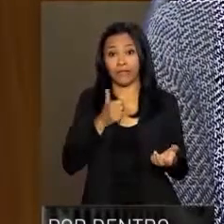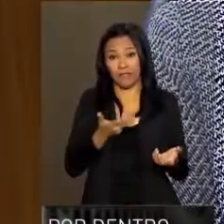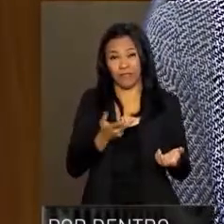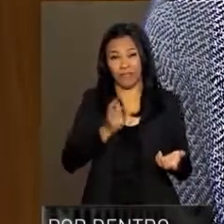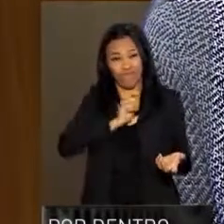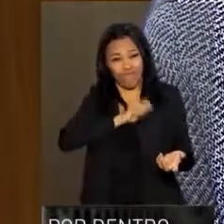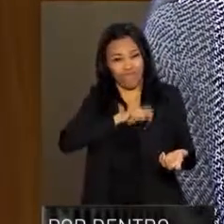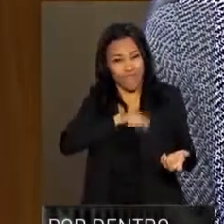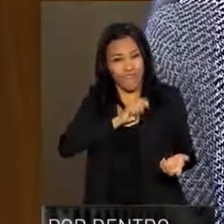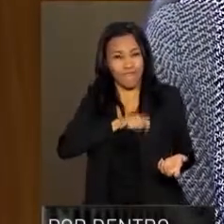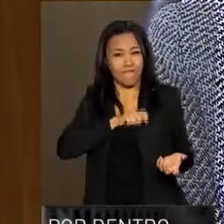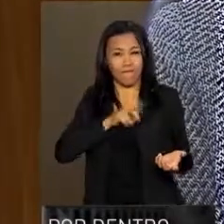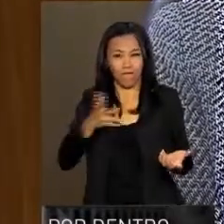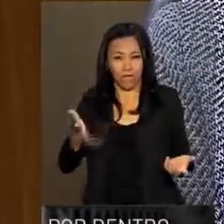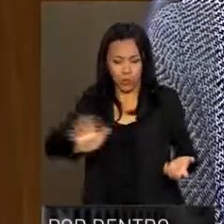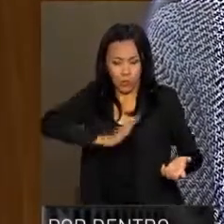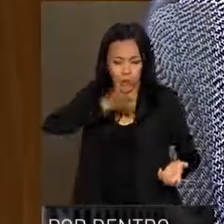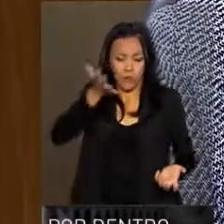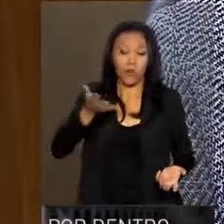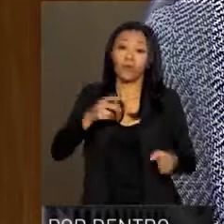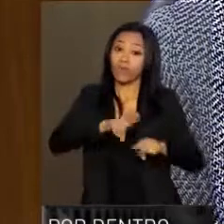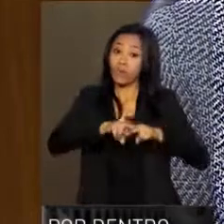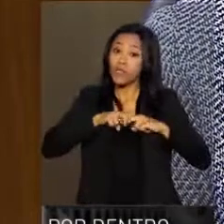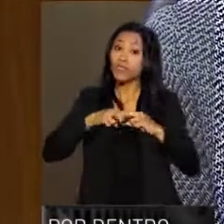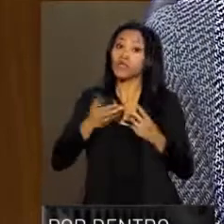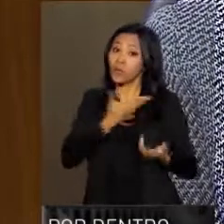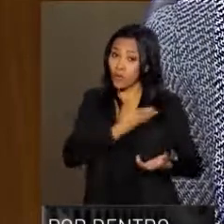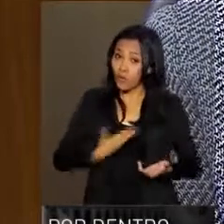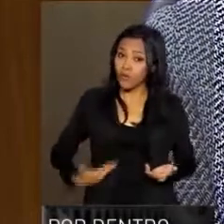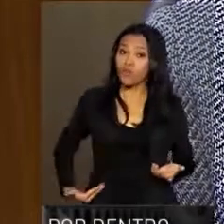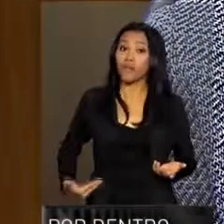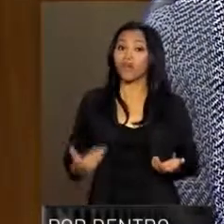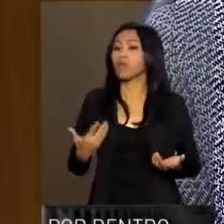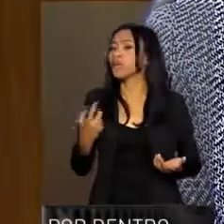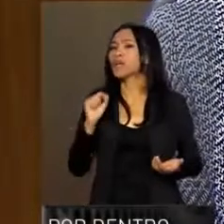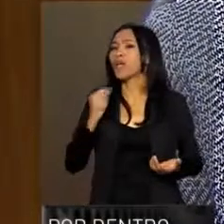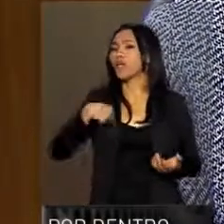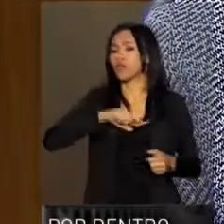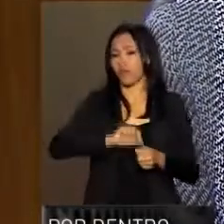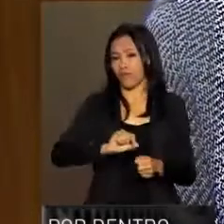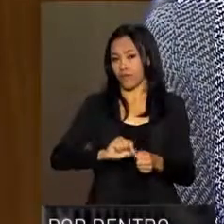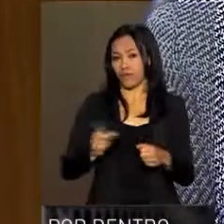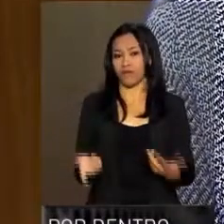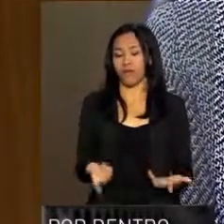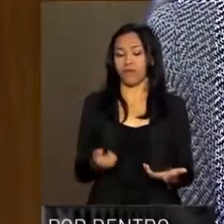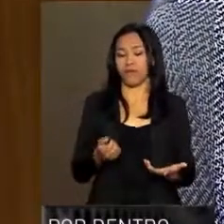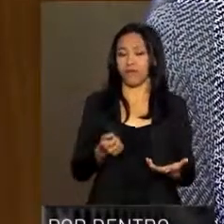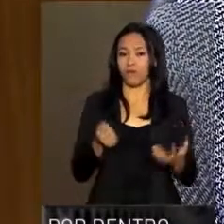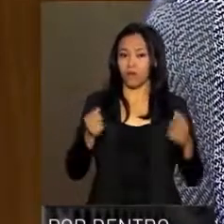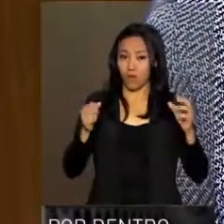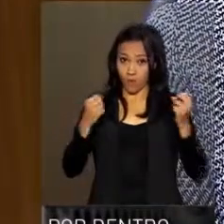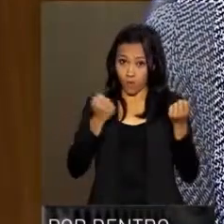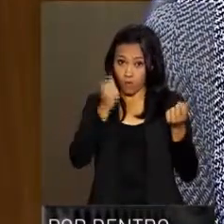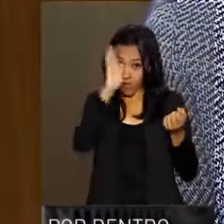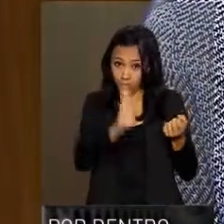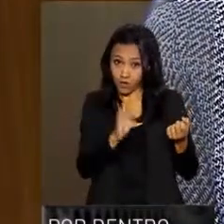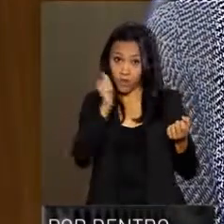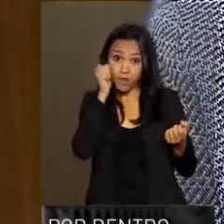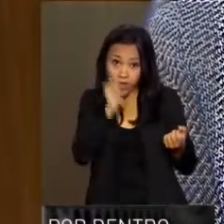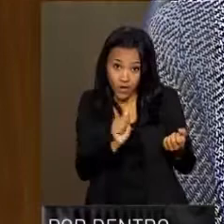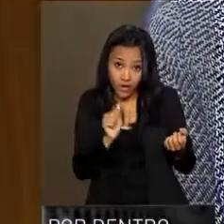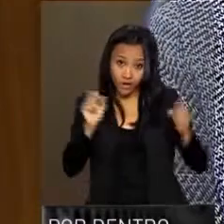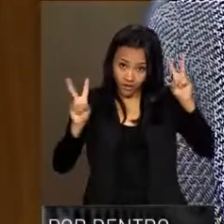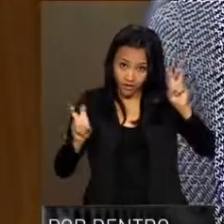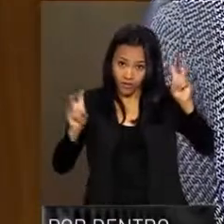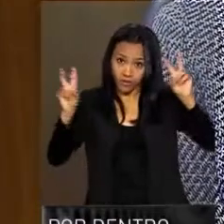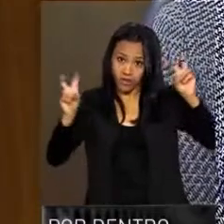por isso esse chamamento quando você diz o governo se está na hora que nós estamos fazendo no brasil mulher esse chamamento para todos